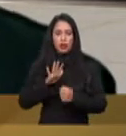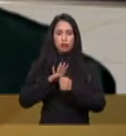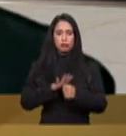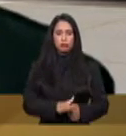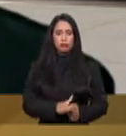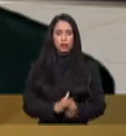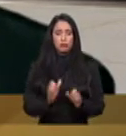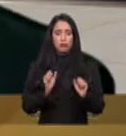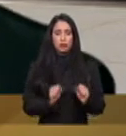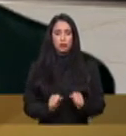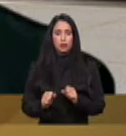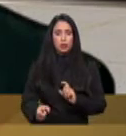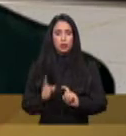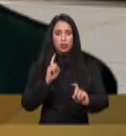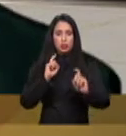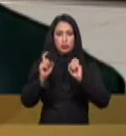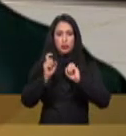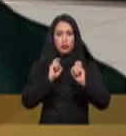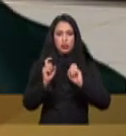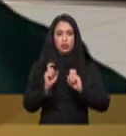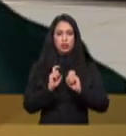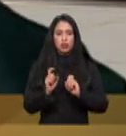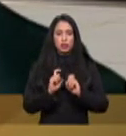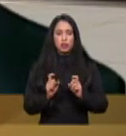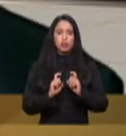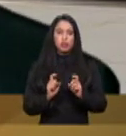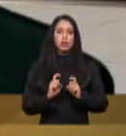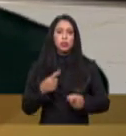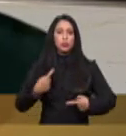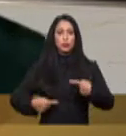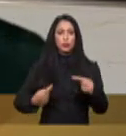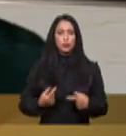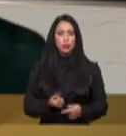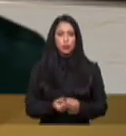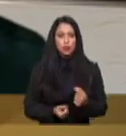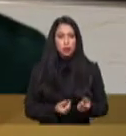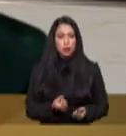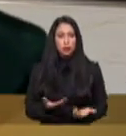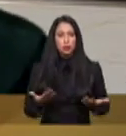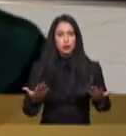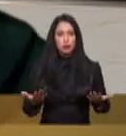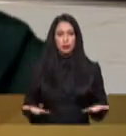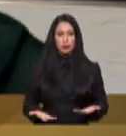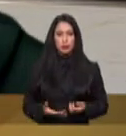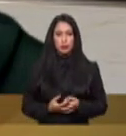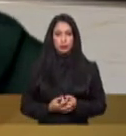poder administrativo, político e econômico. Pois bem,